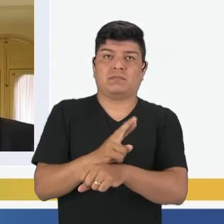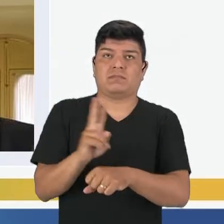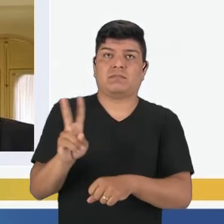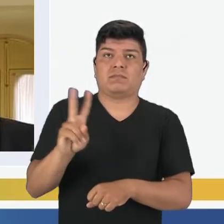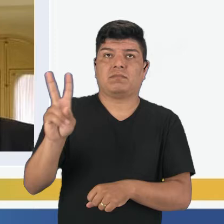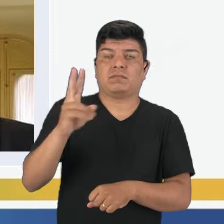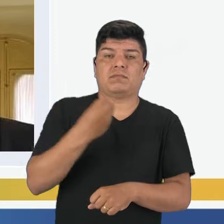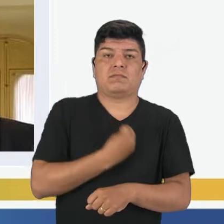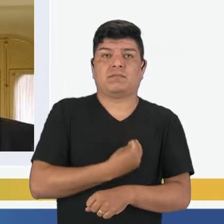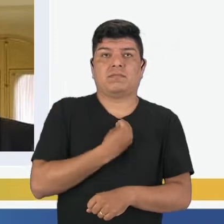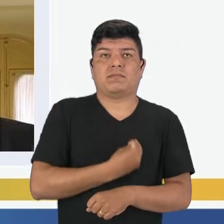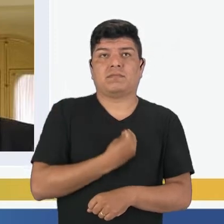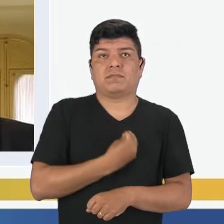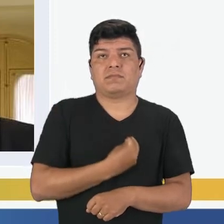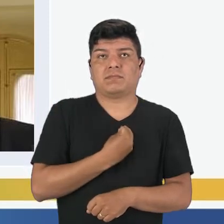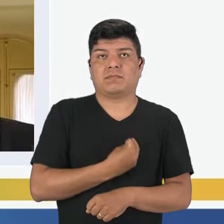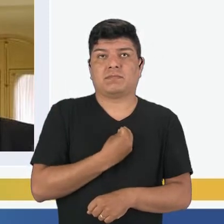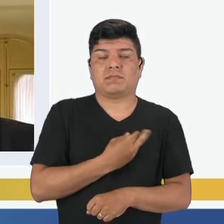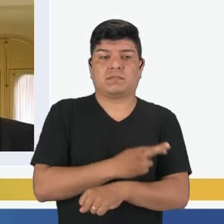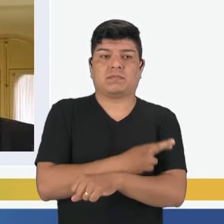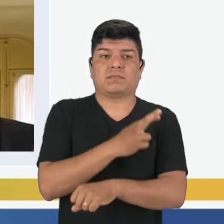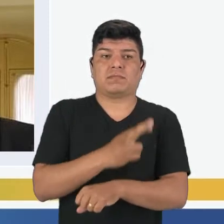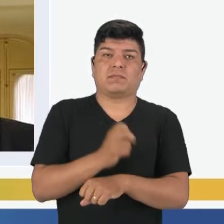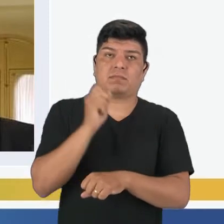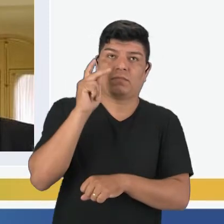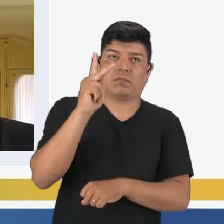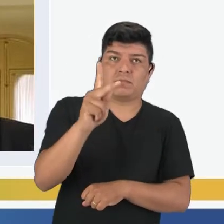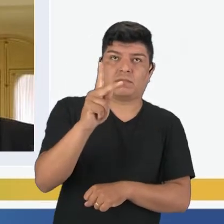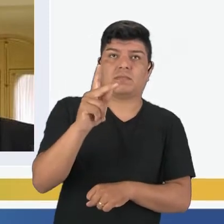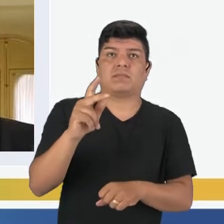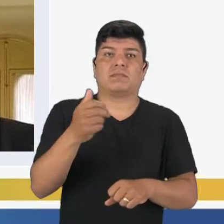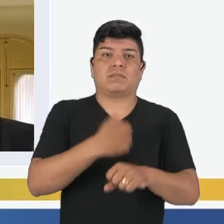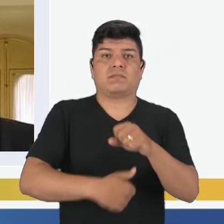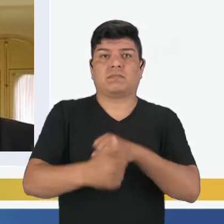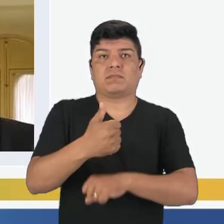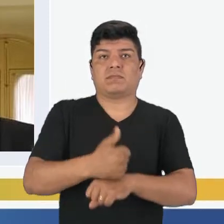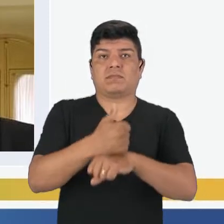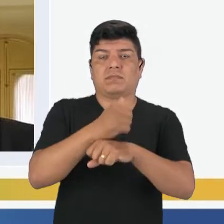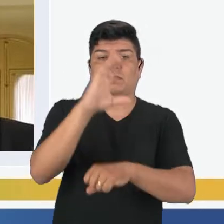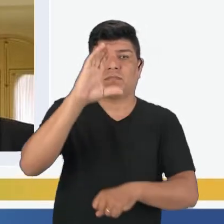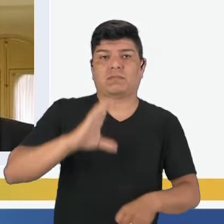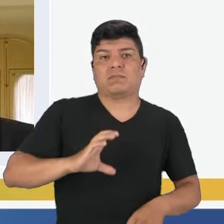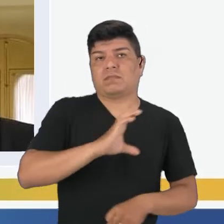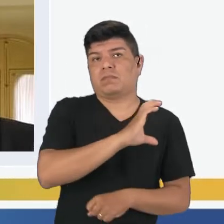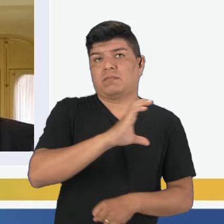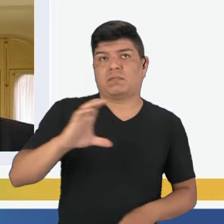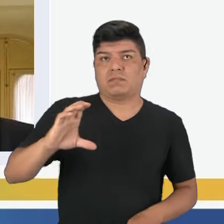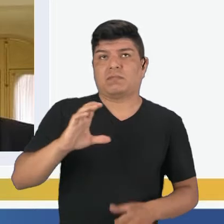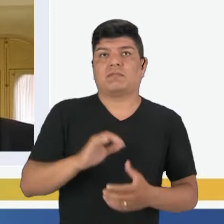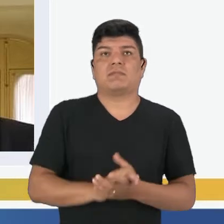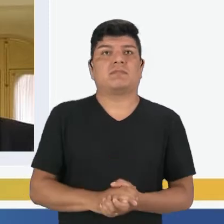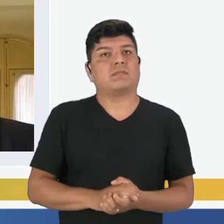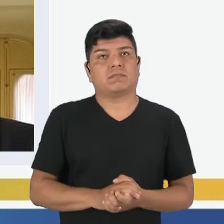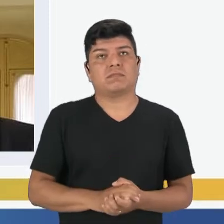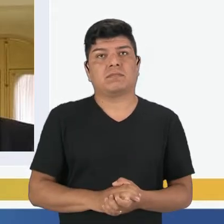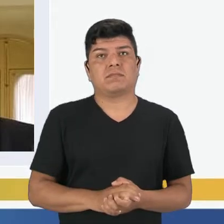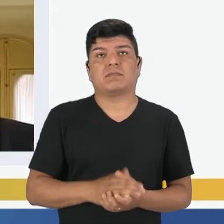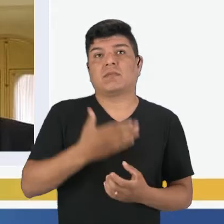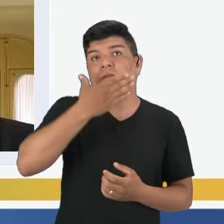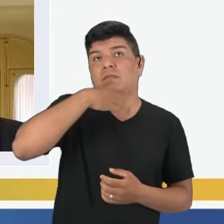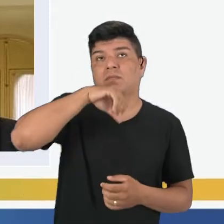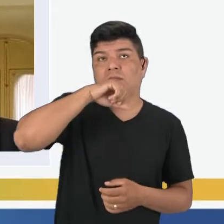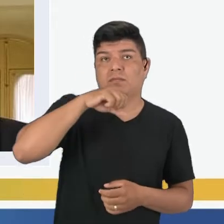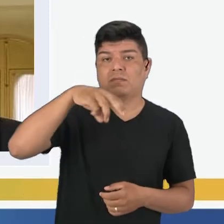valoriza a convivência das religiões, ok? Então esse é um líder católico. E agora nós vamos ver o Pai Márcio